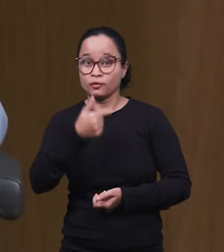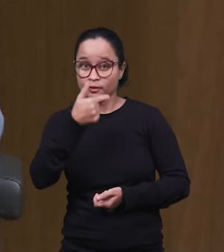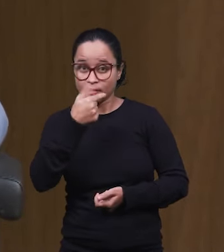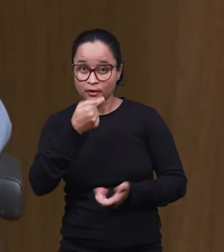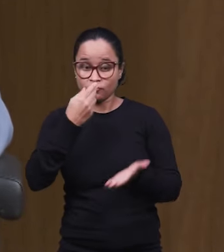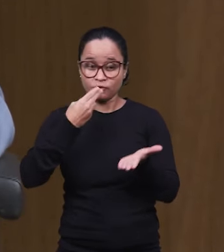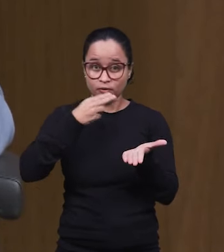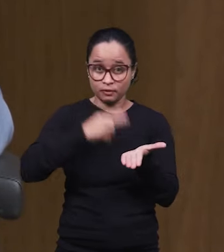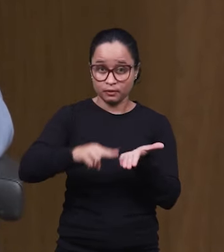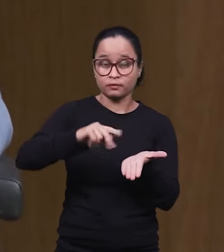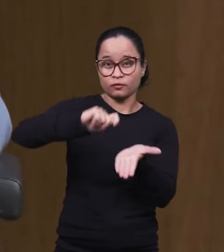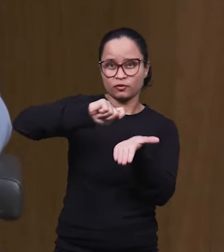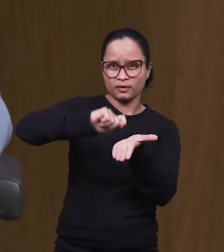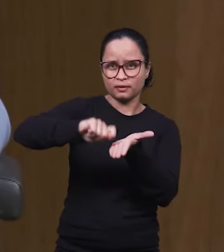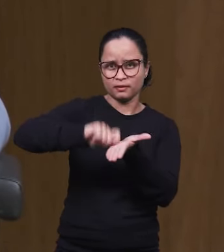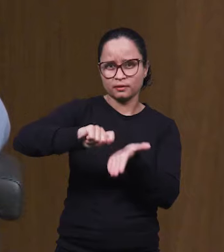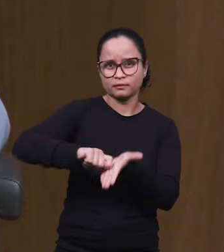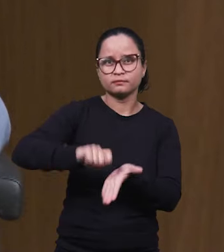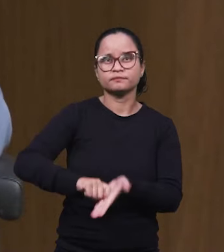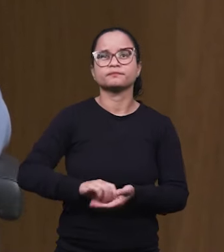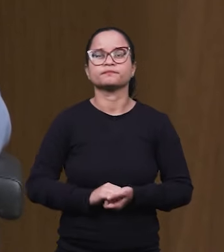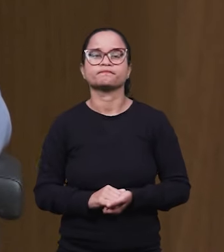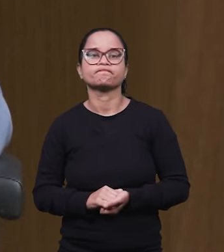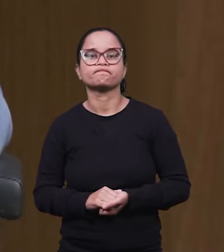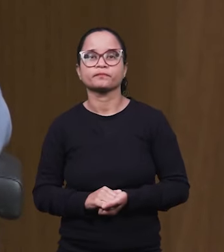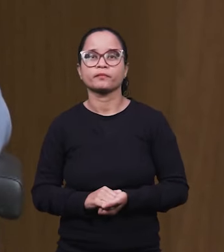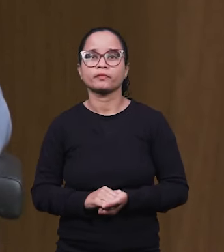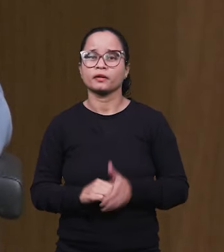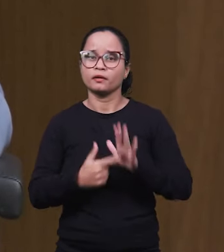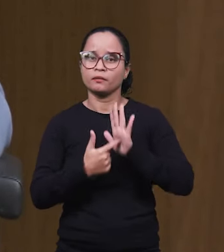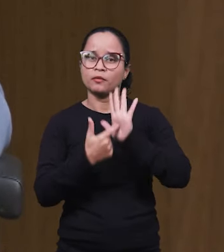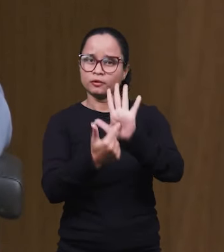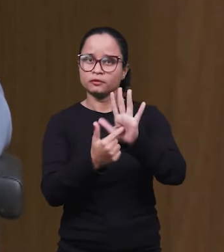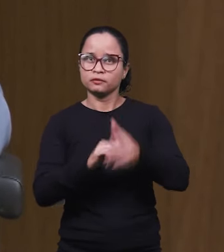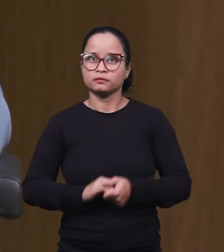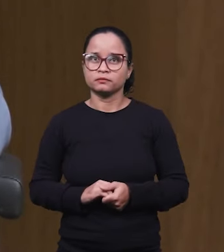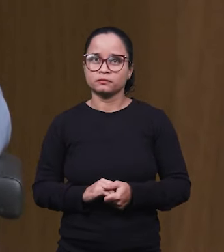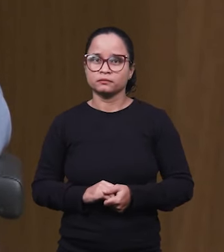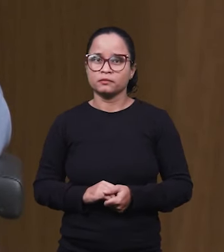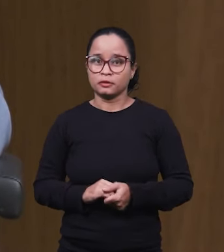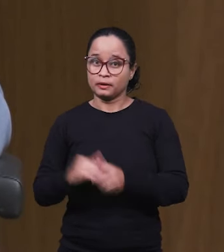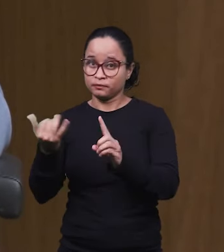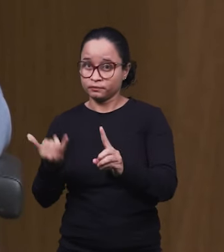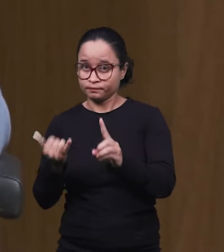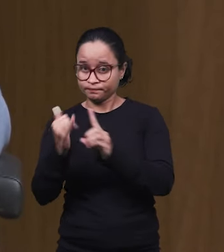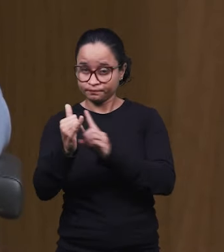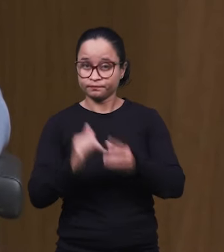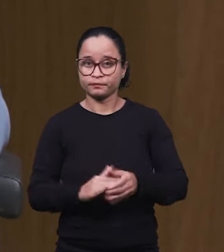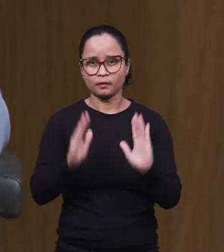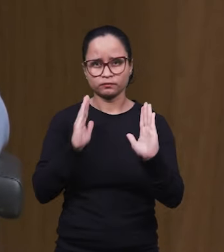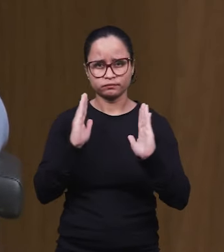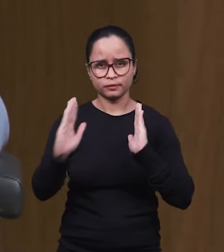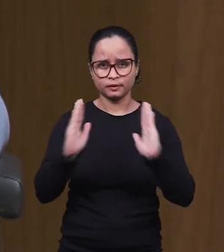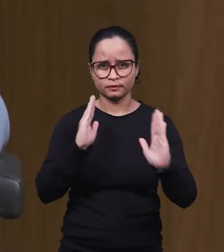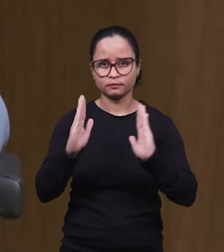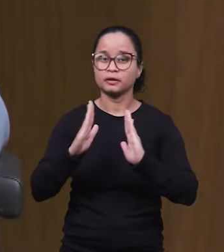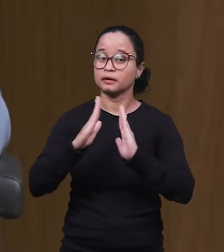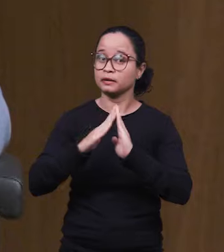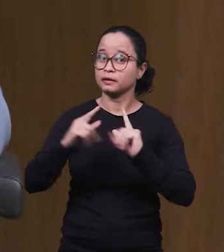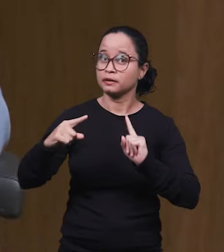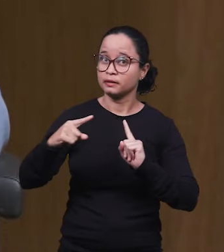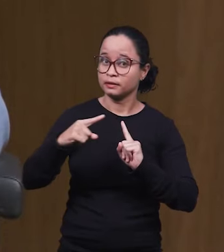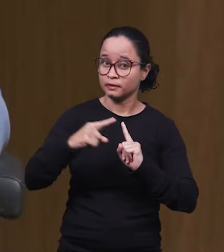que foram escritas que dizem respeito profeticamente ao período da igreja,